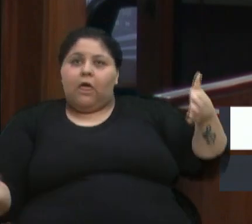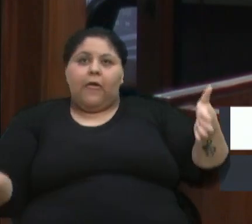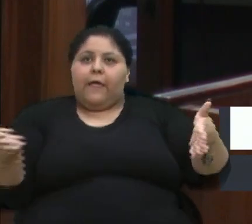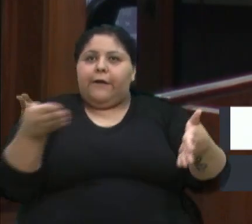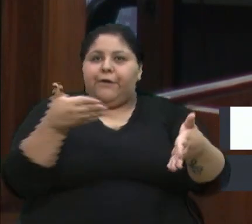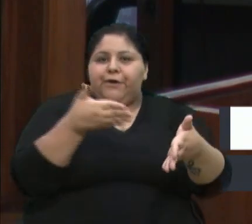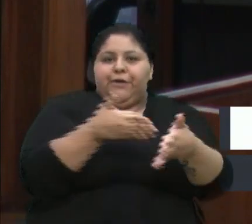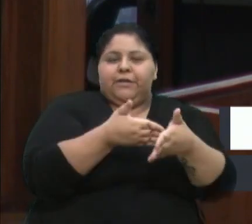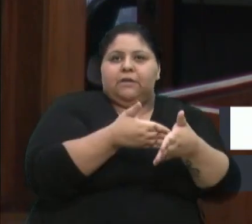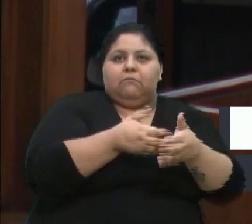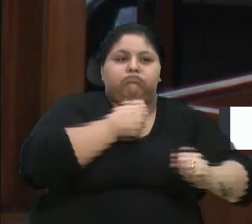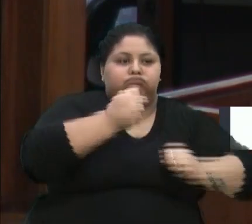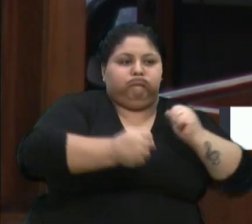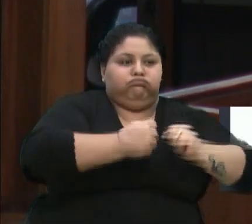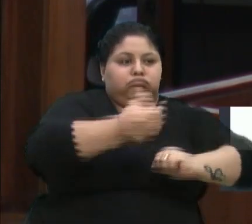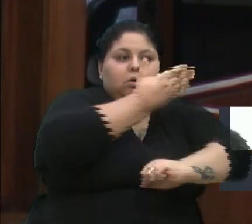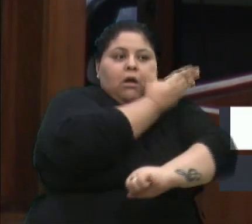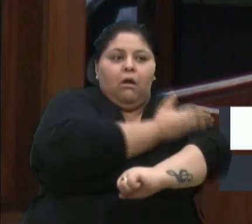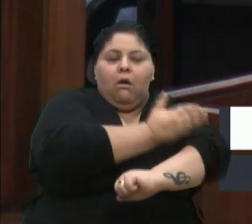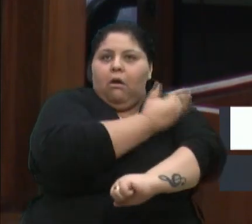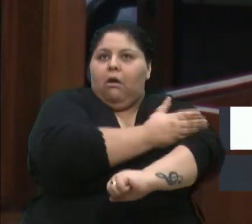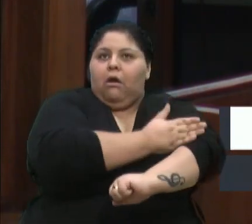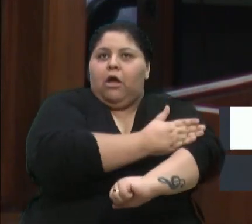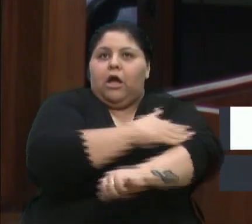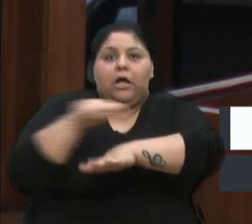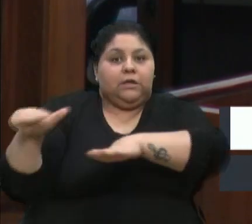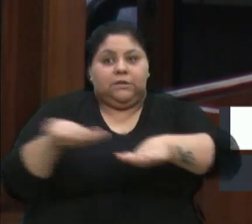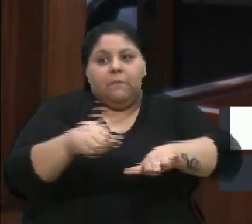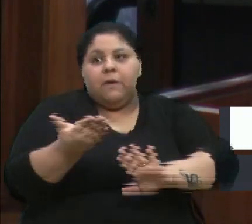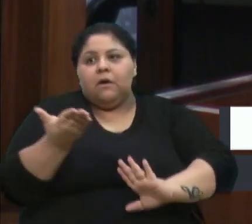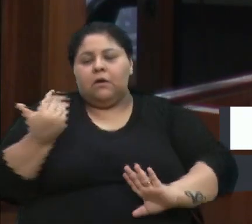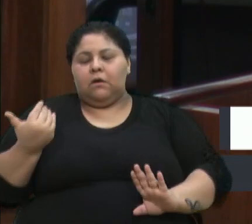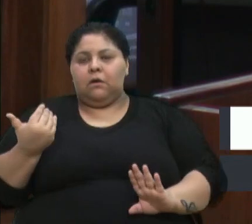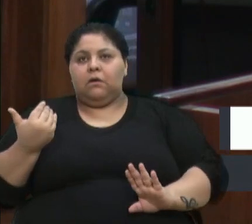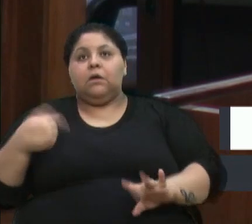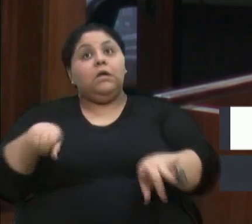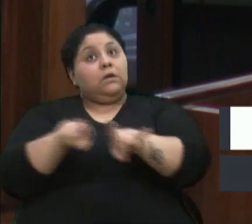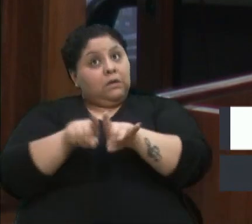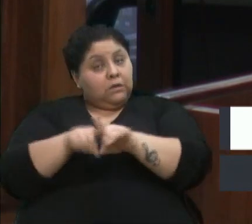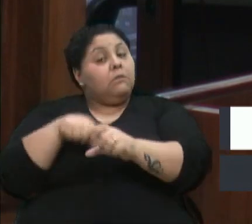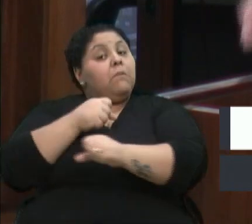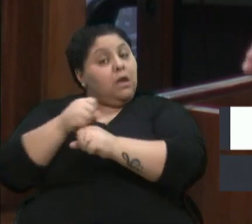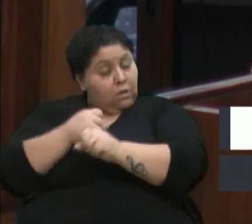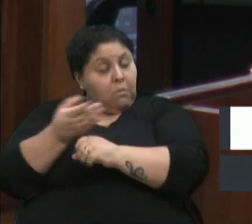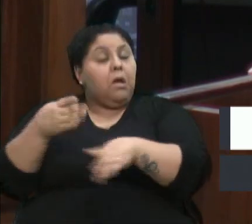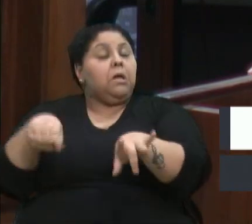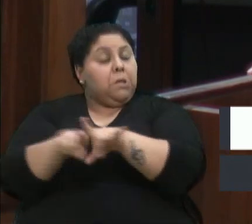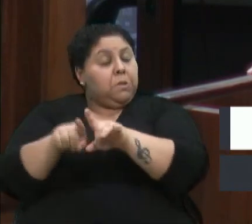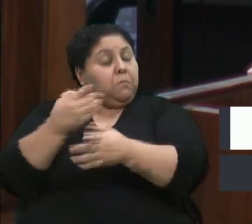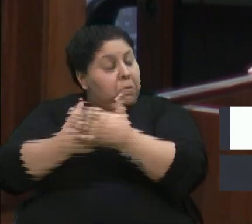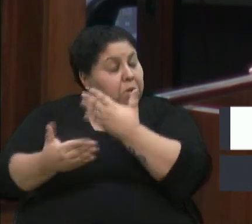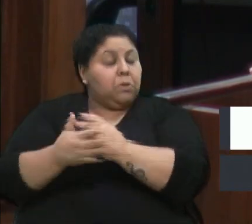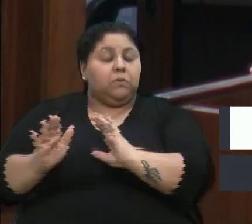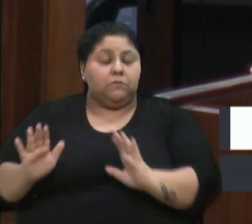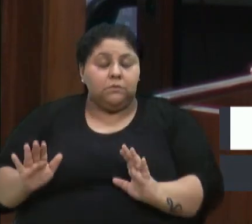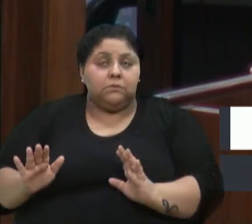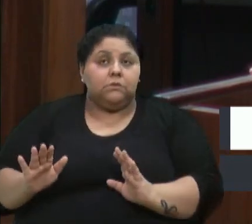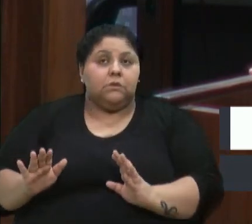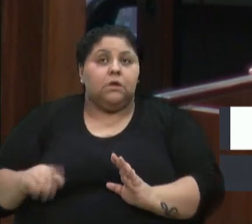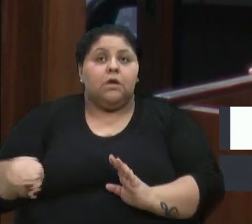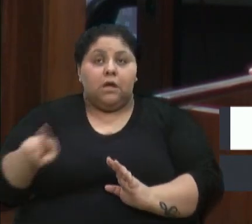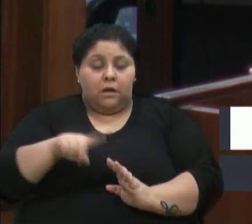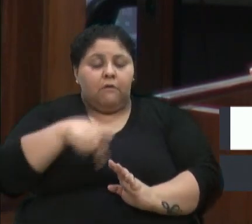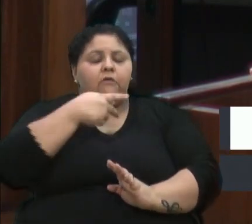10 ou 21 quilômetros sem treinar muito durante as semanas anteriores à prova ou durante todo o ano, né? A gente treina todo o ano. Então, faço questão